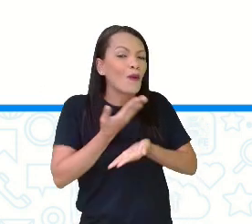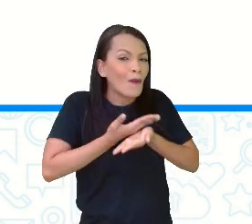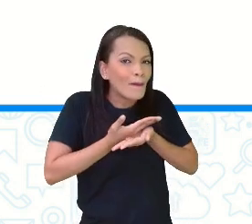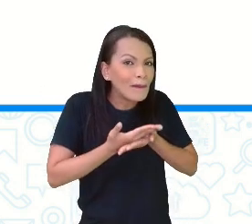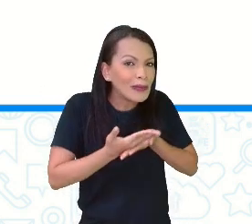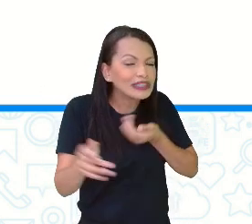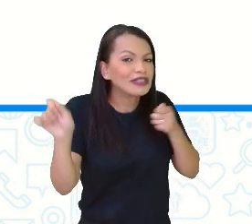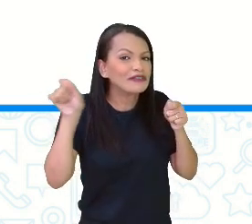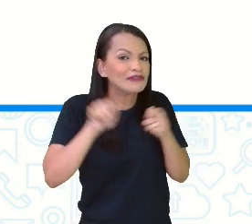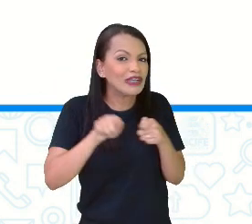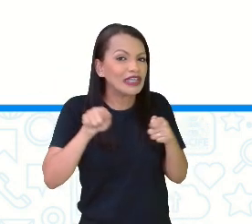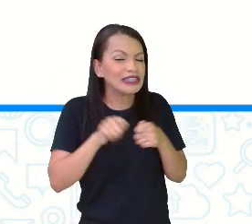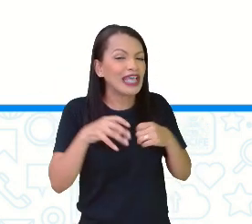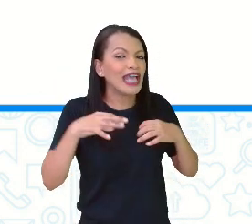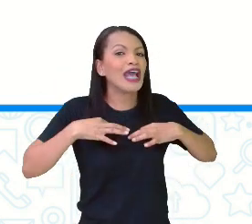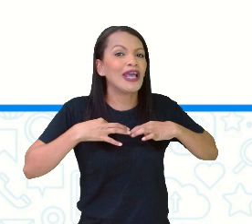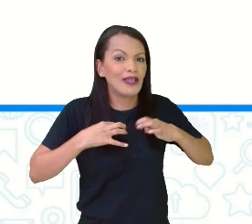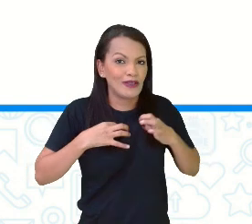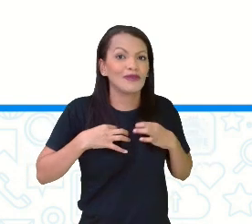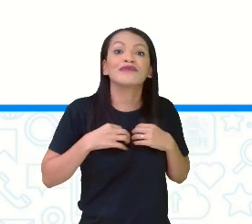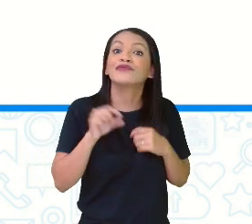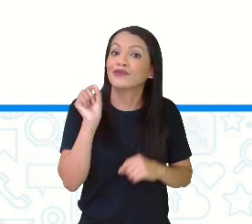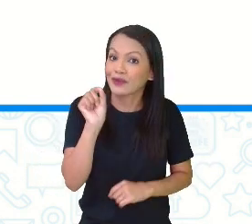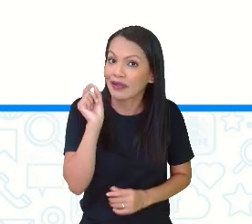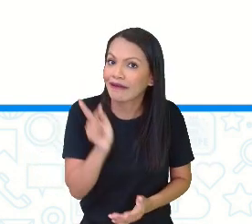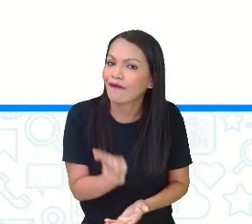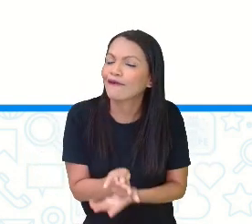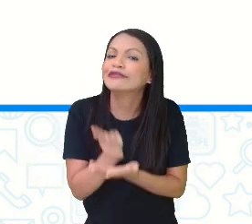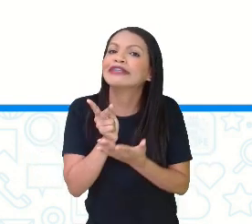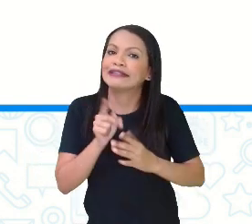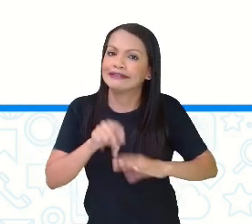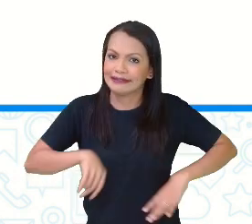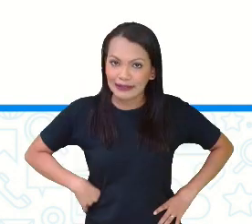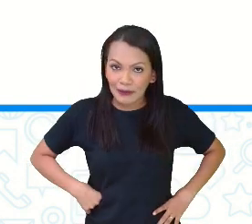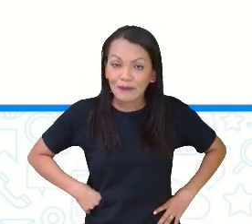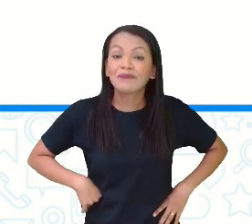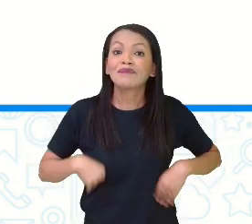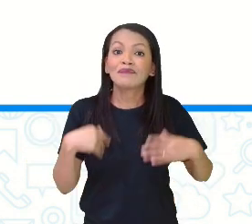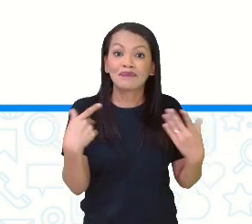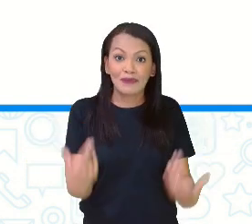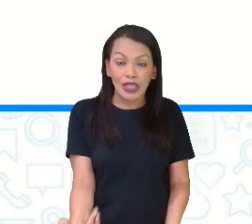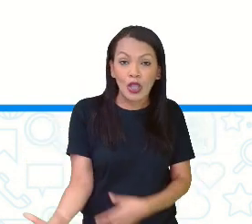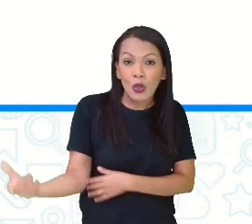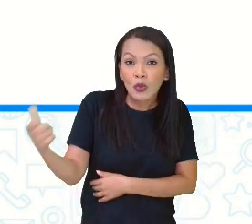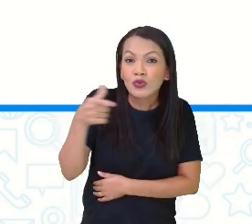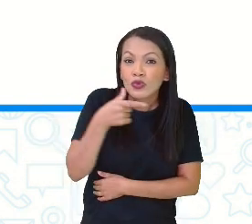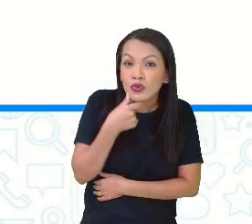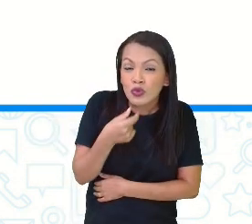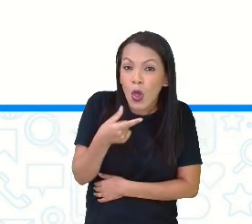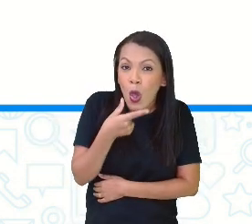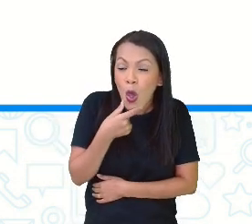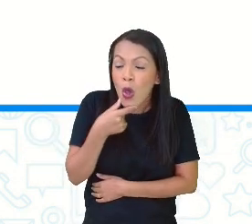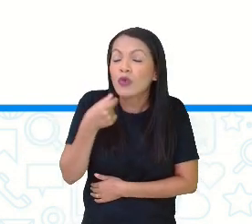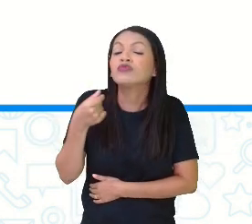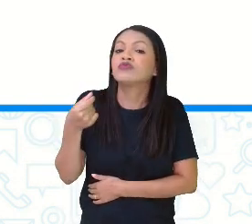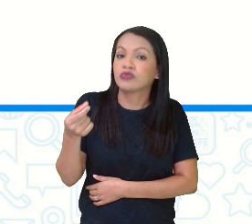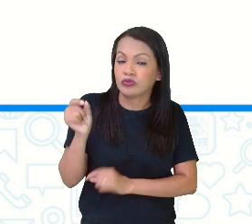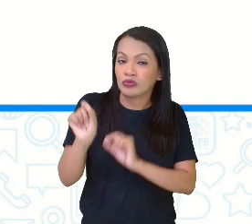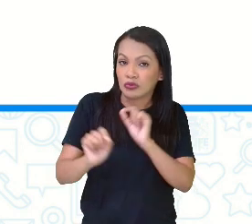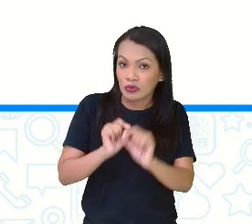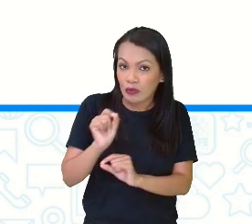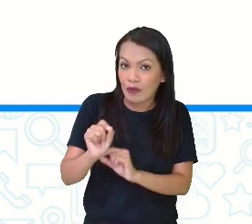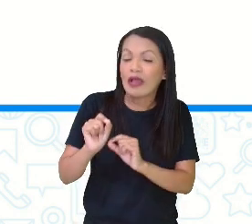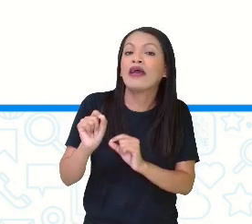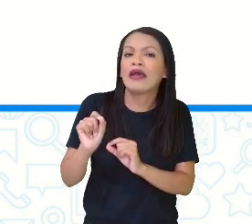imediatamente o trabalho. E foi o que aconteceu. Depois de receberem uma grande quantidade de seda pura e fio de